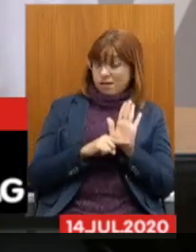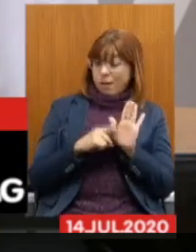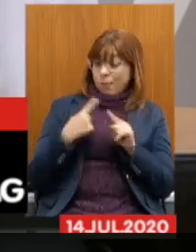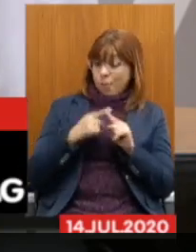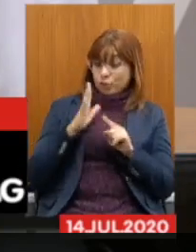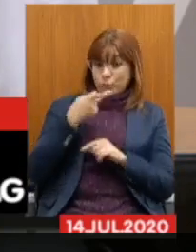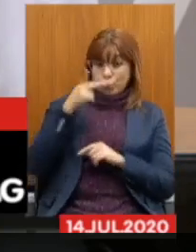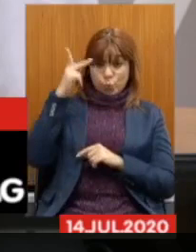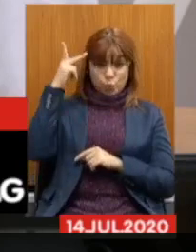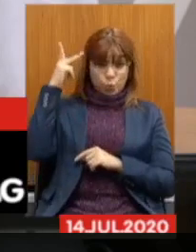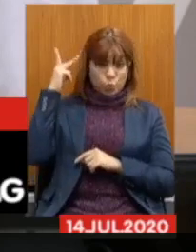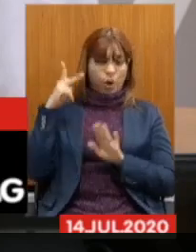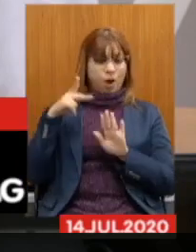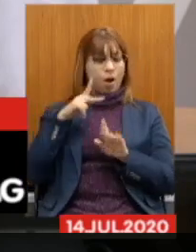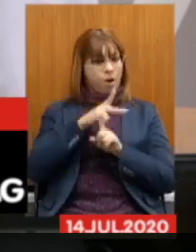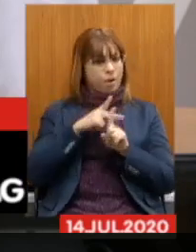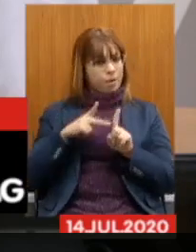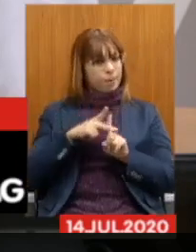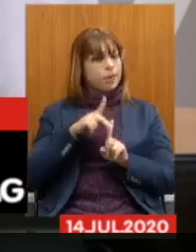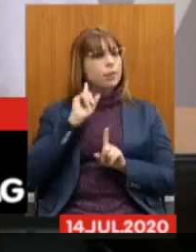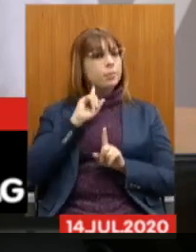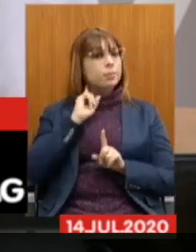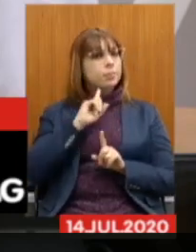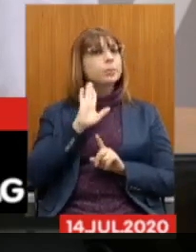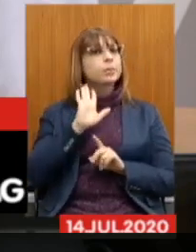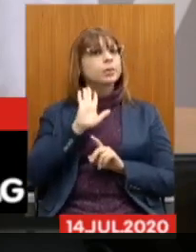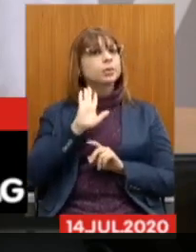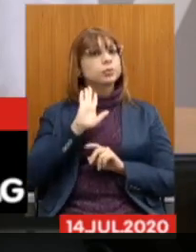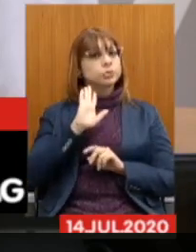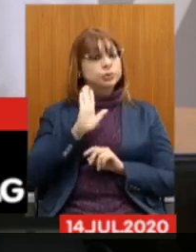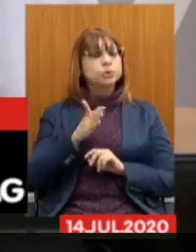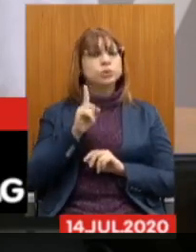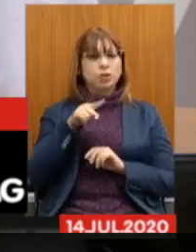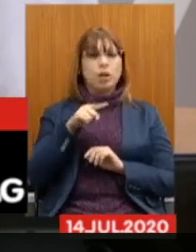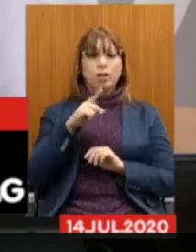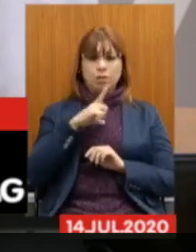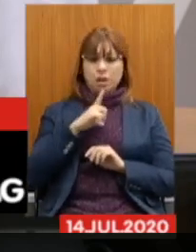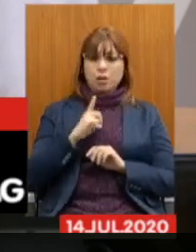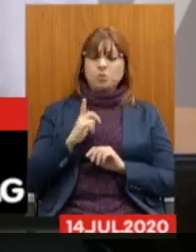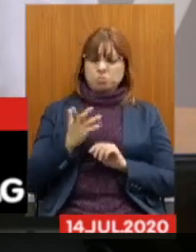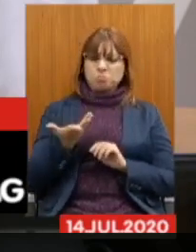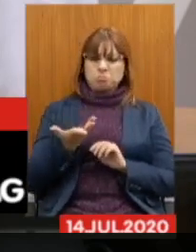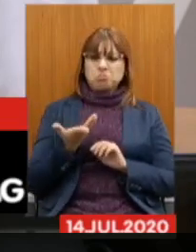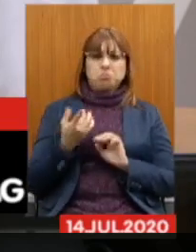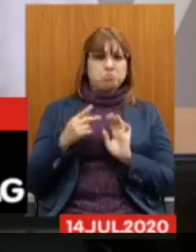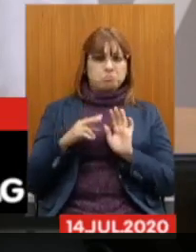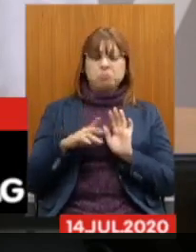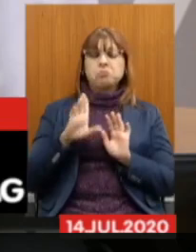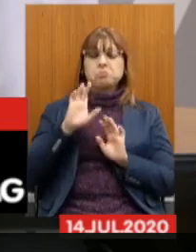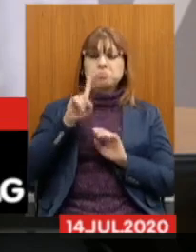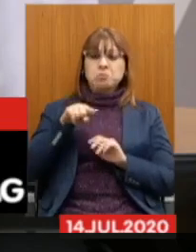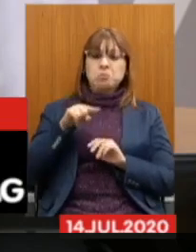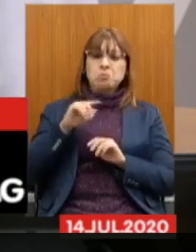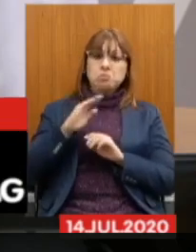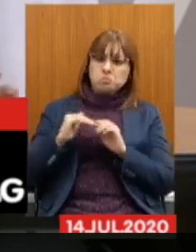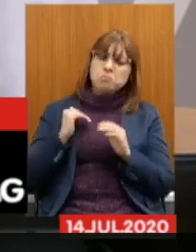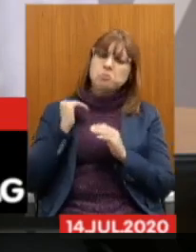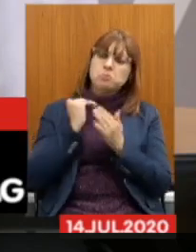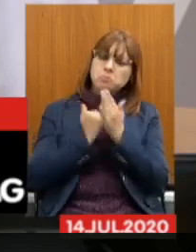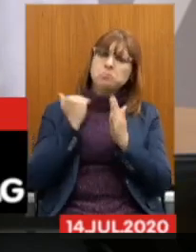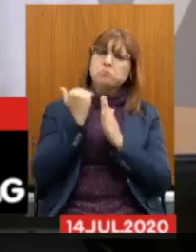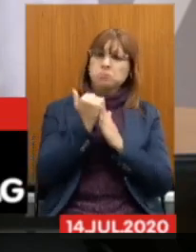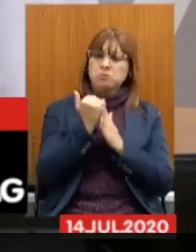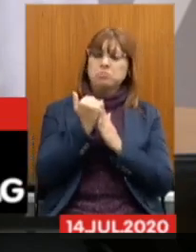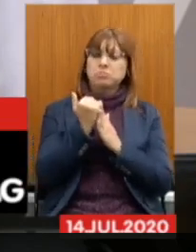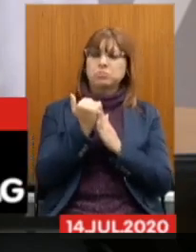Historicamente, a Previdência em Minas Gerais já foi, inclusive, superavitária. Os fundos previdenciários foram